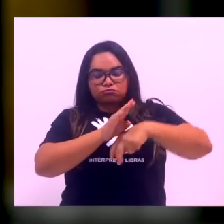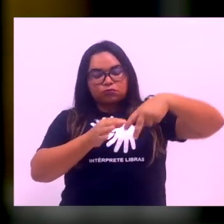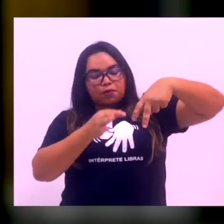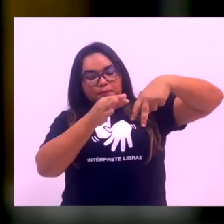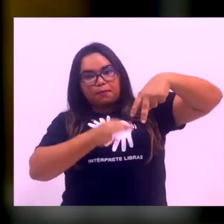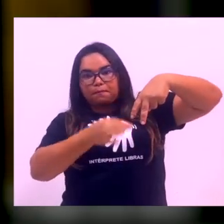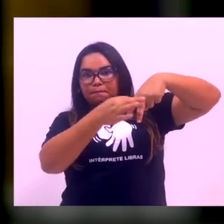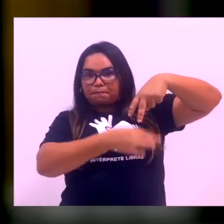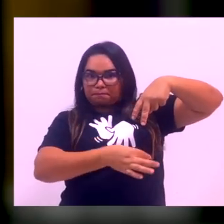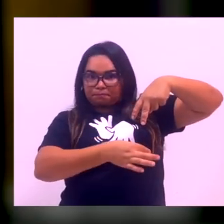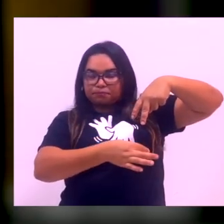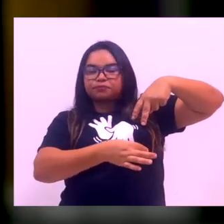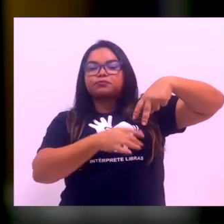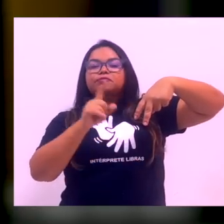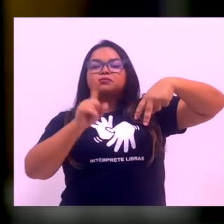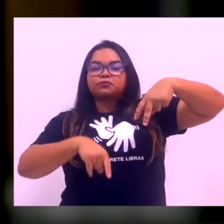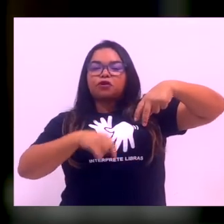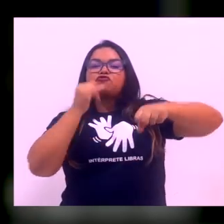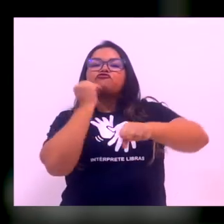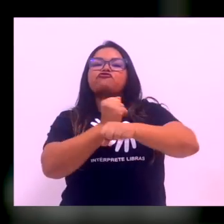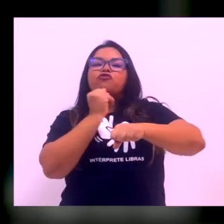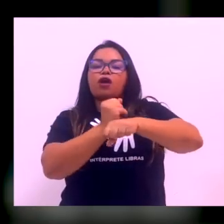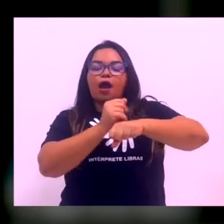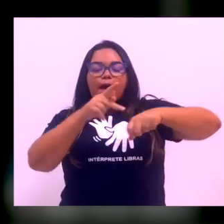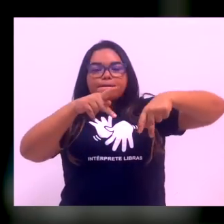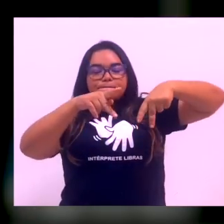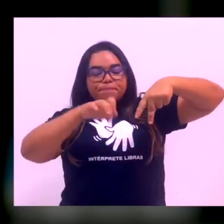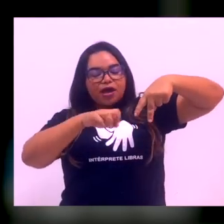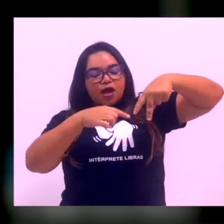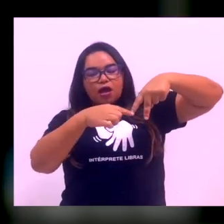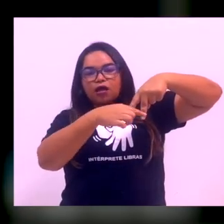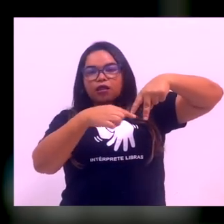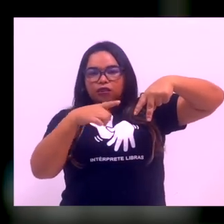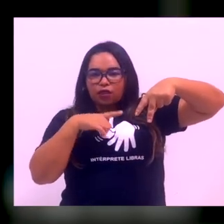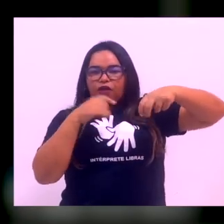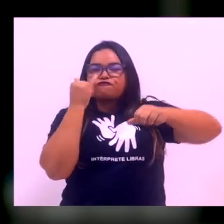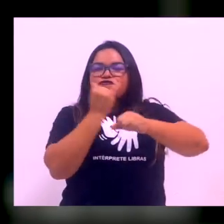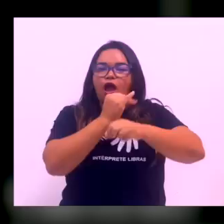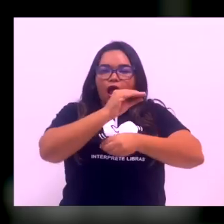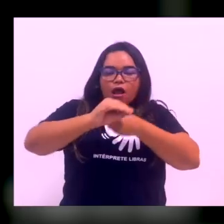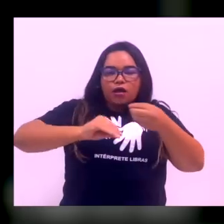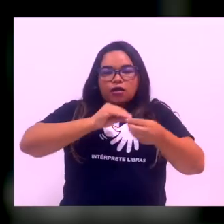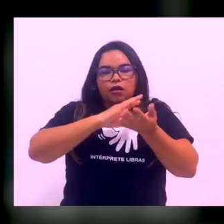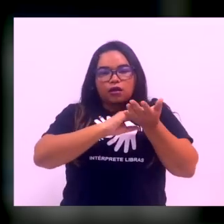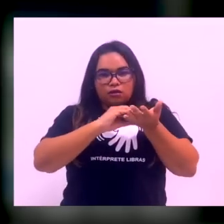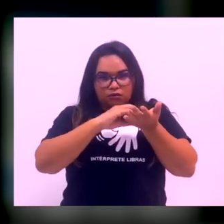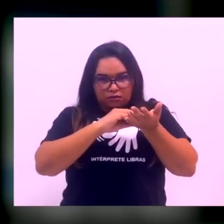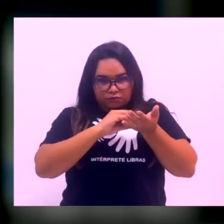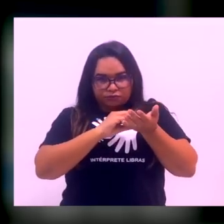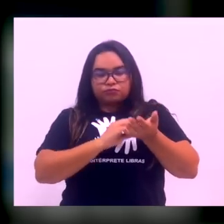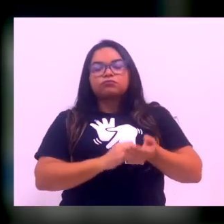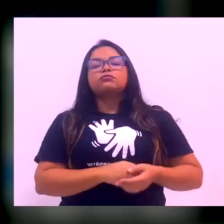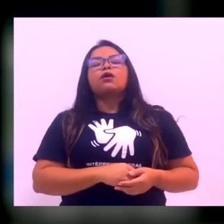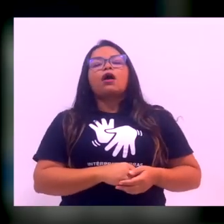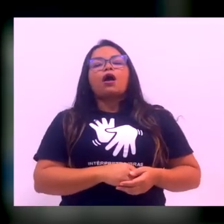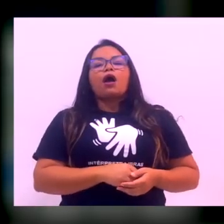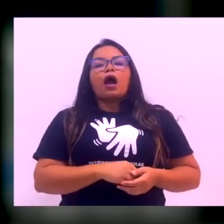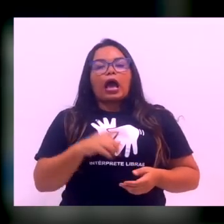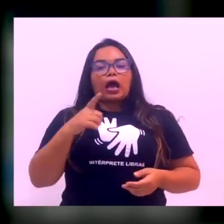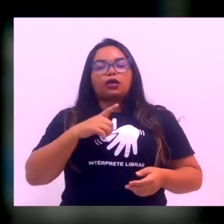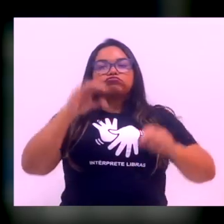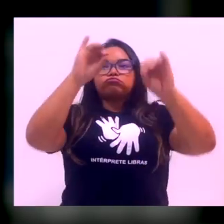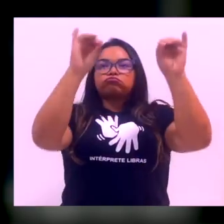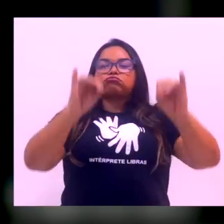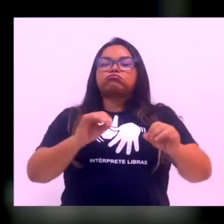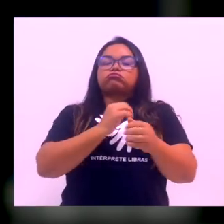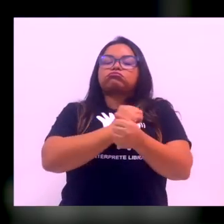os quadris de bronze, as pernas de ferro, 2 pernas. E então os pés de ferro e de barro.